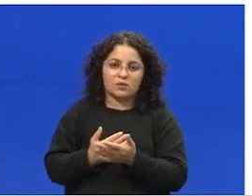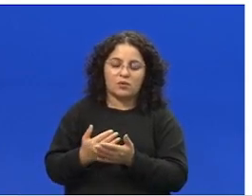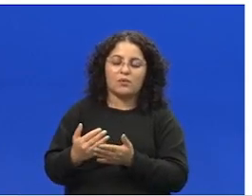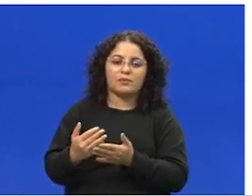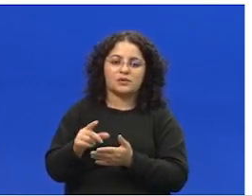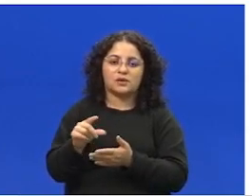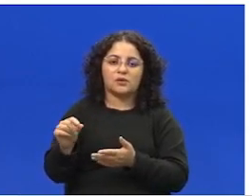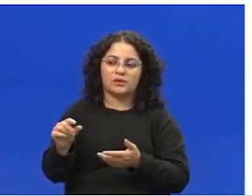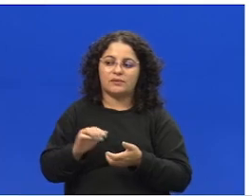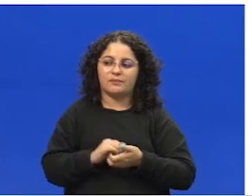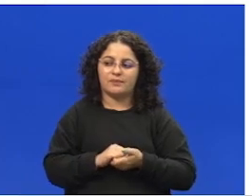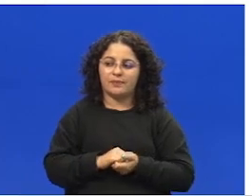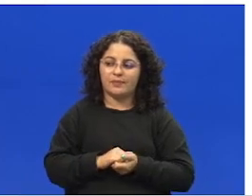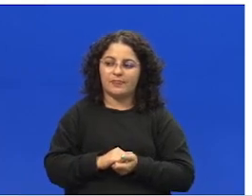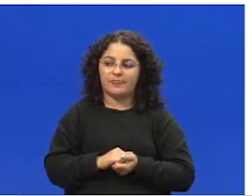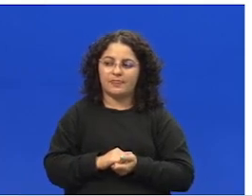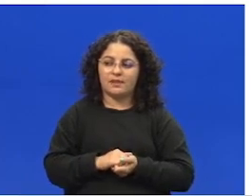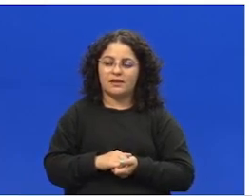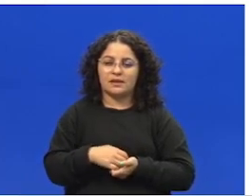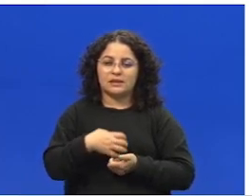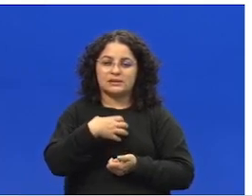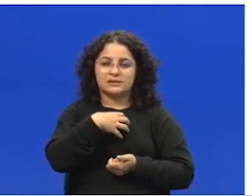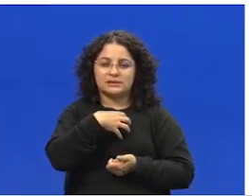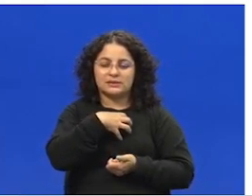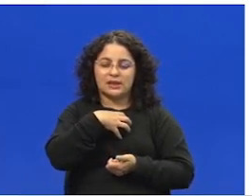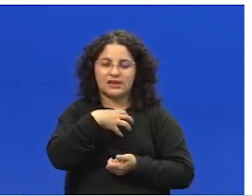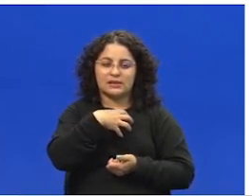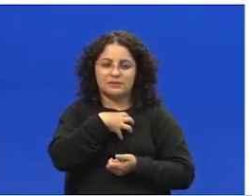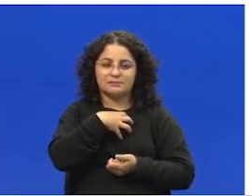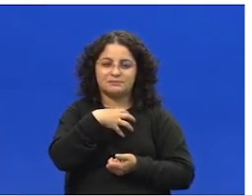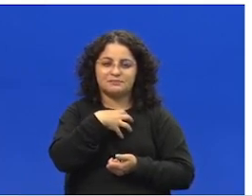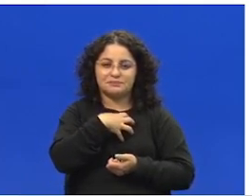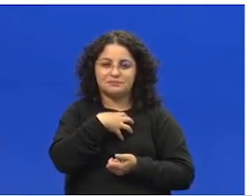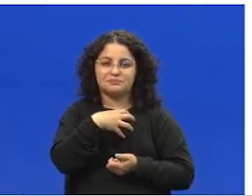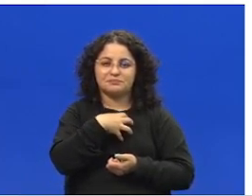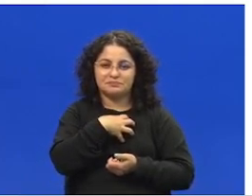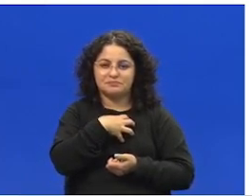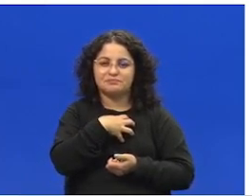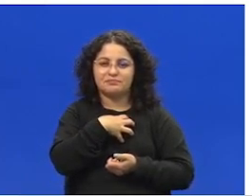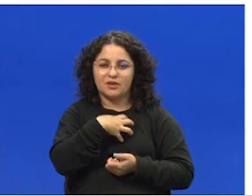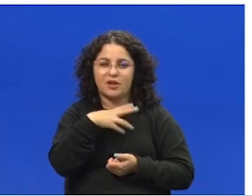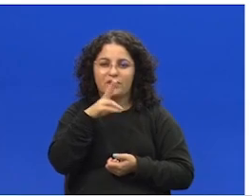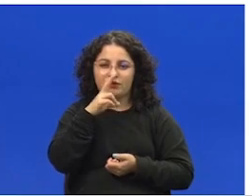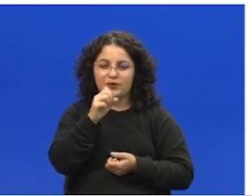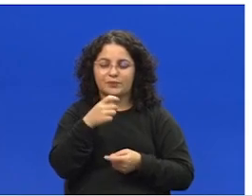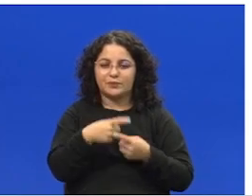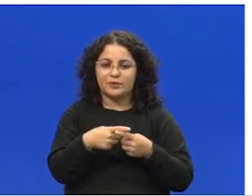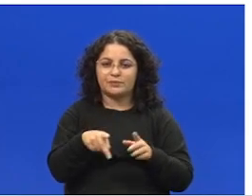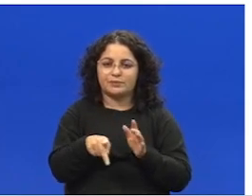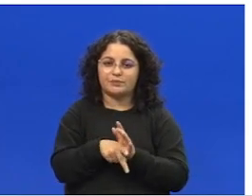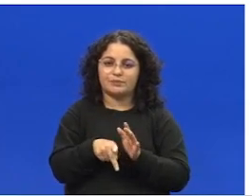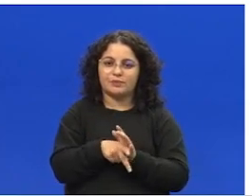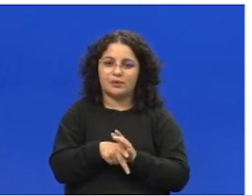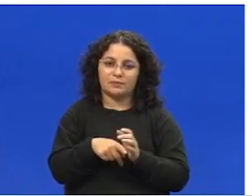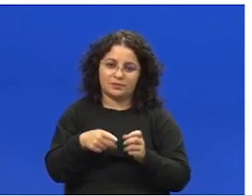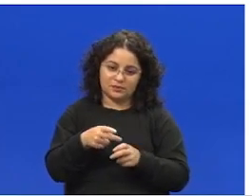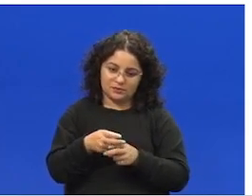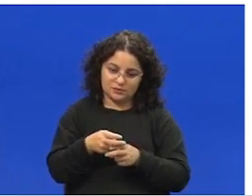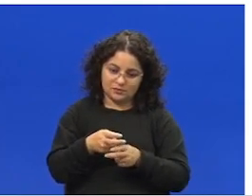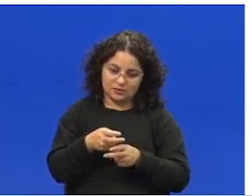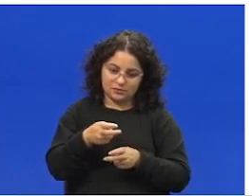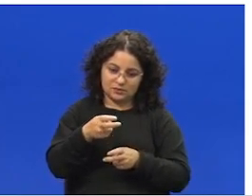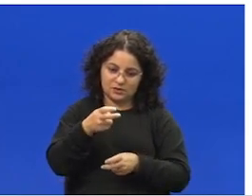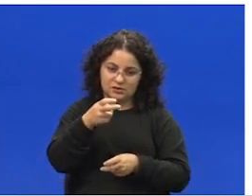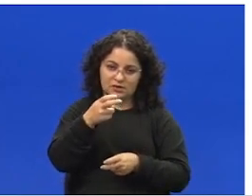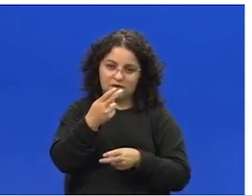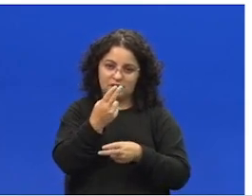ter uma sintomatologia nervosa, justamente pelo estiramento